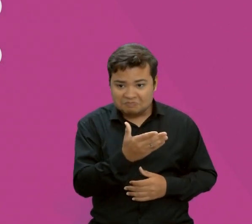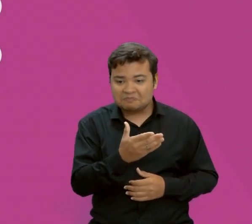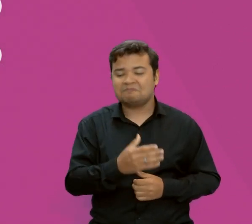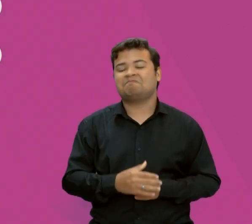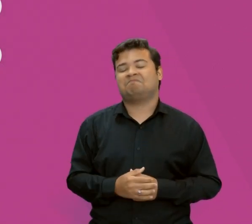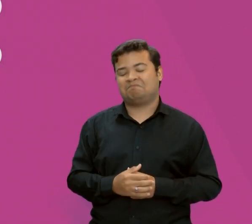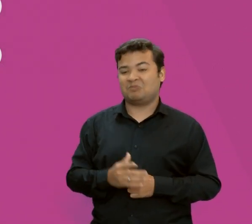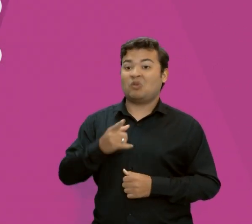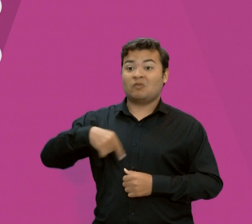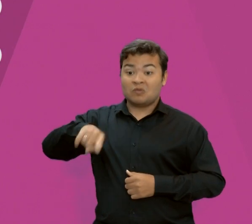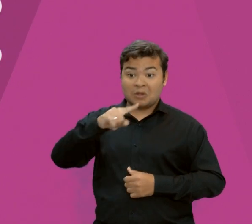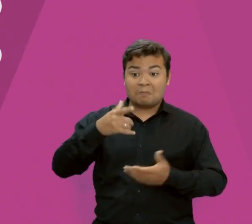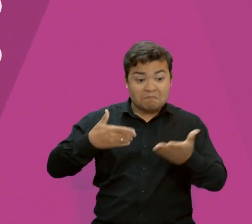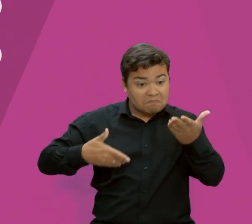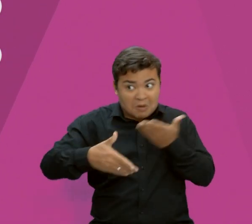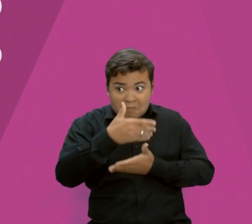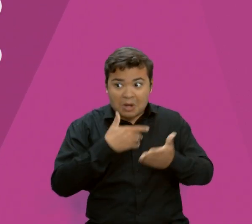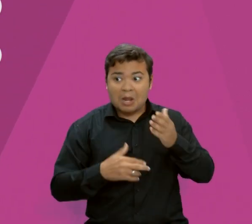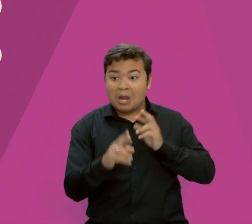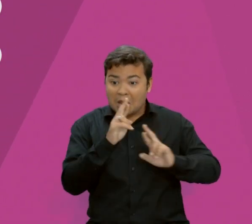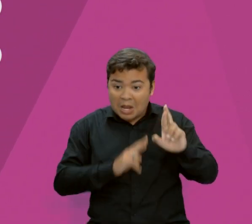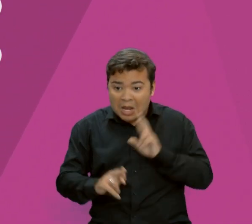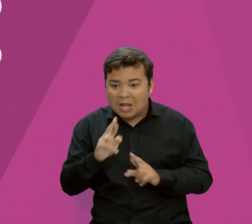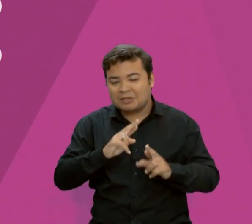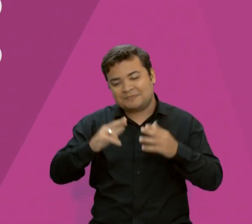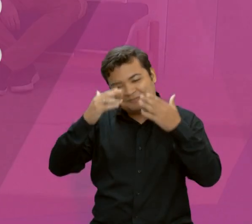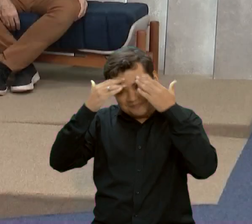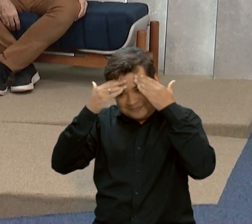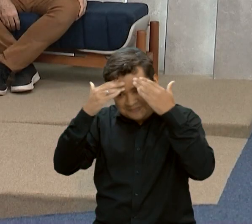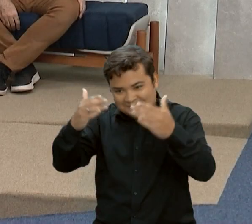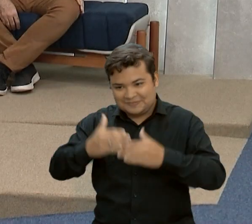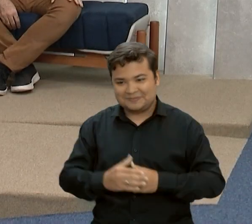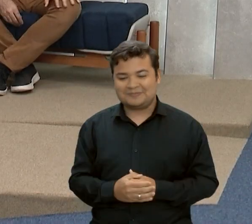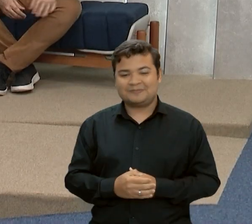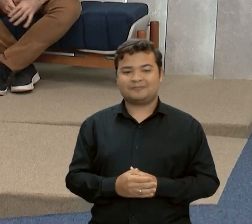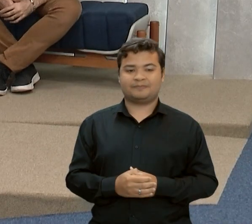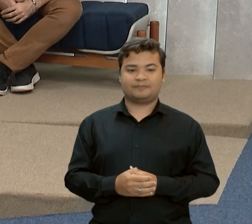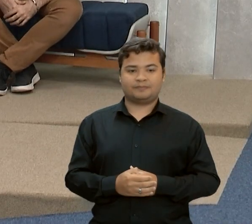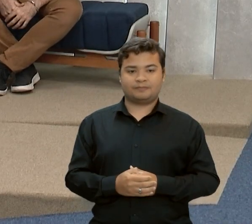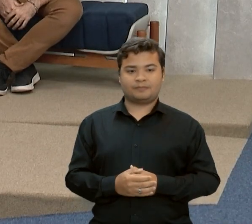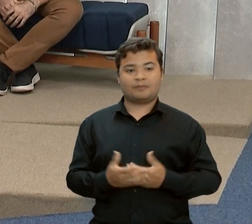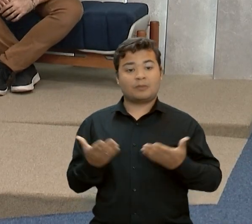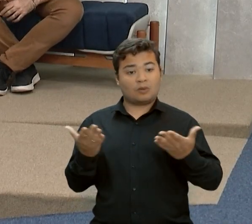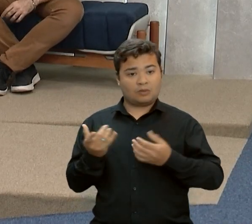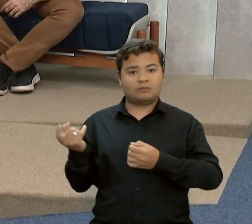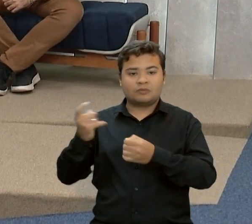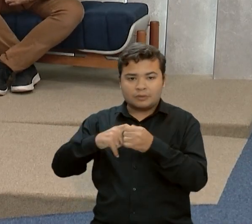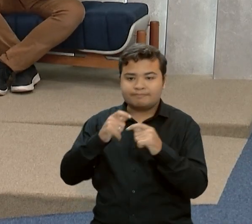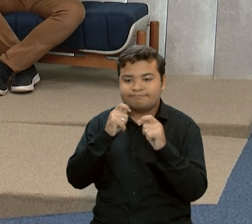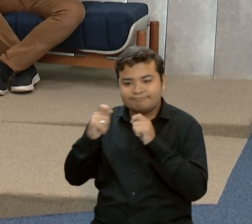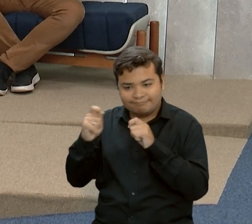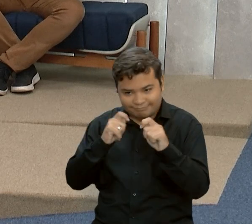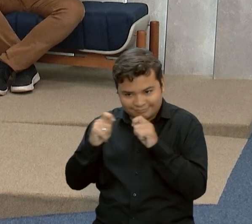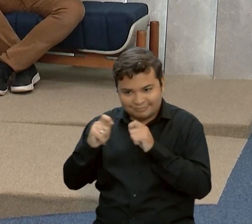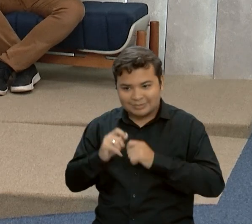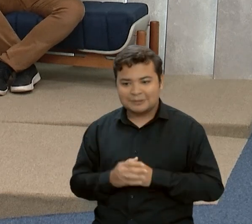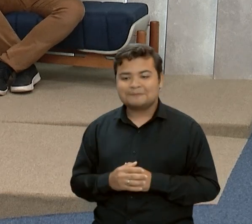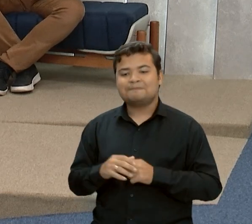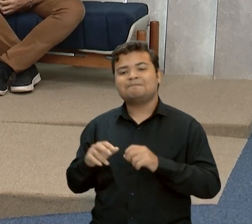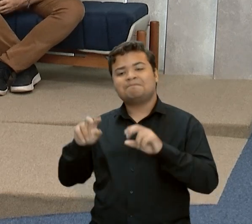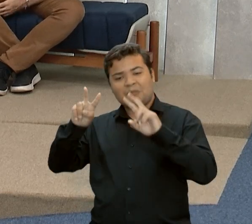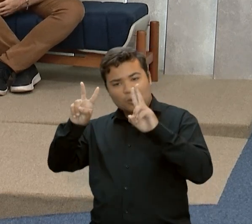você que interagiu, respondeu aí a nossa enquete. E aí agora, então, a gente volta aqui com os nossos entrevistados, de volta aqui para a gente continuar falando,